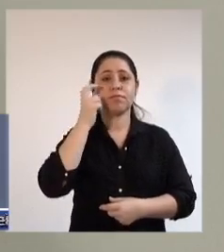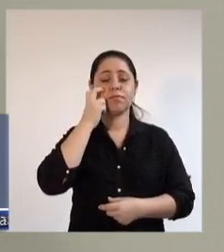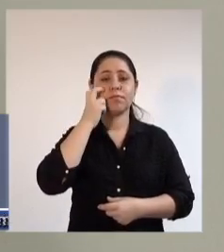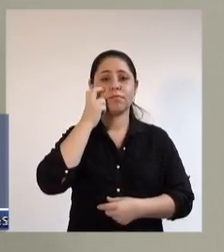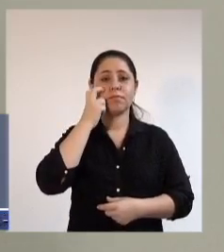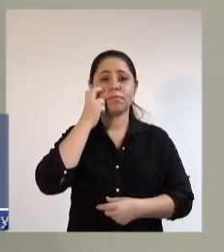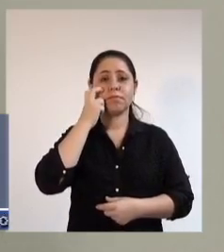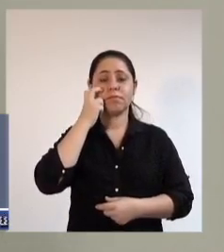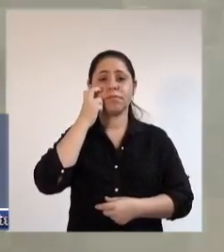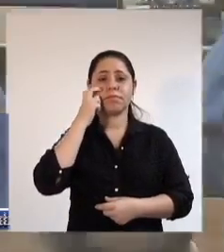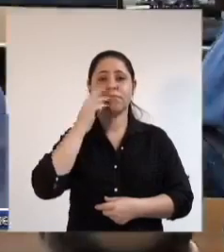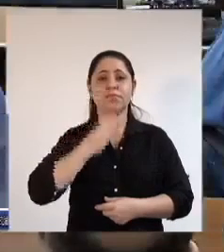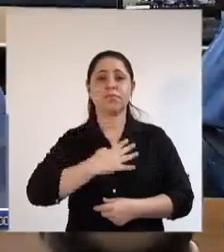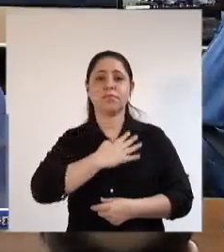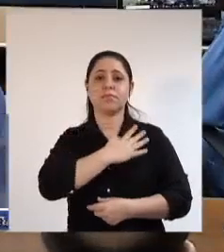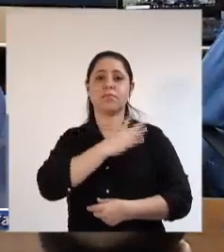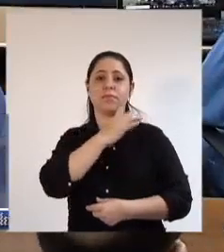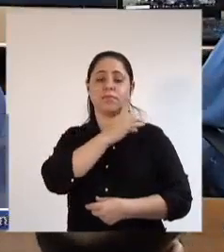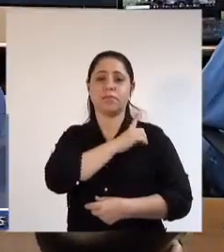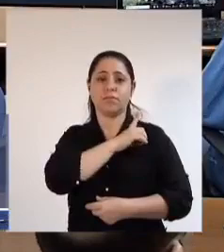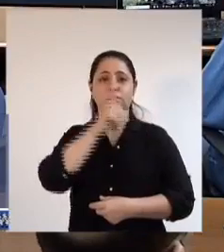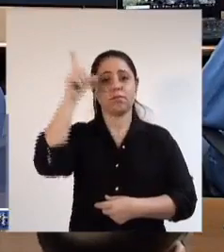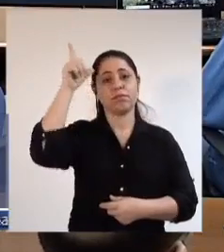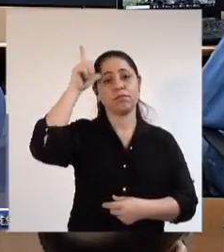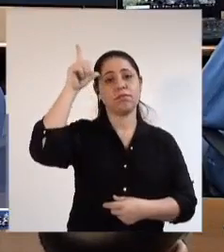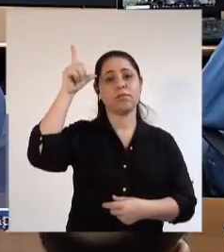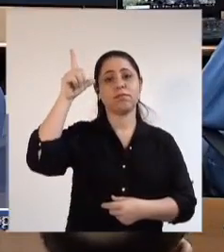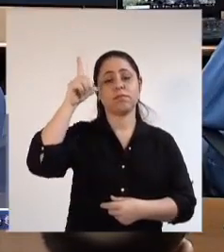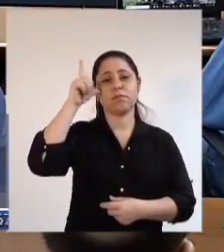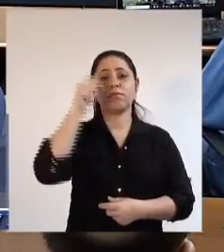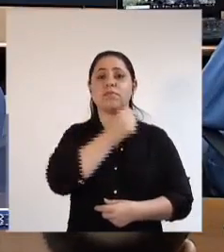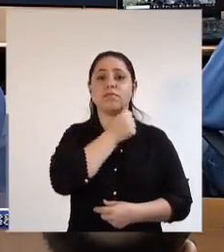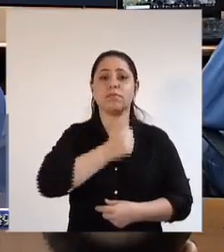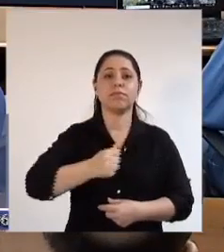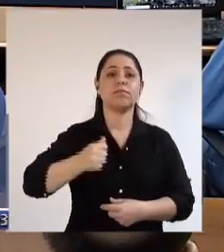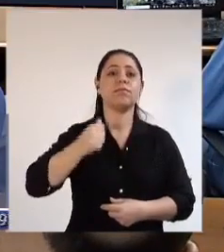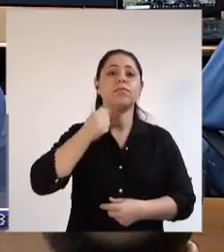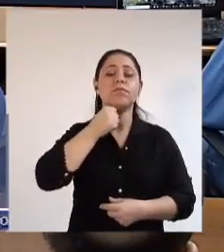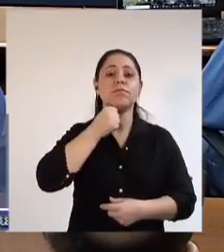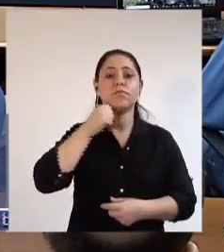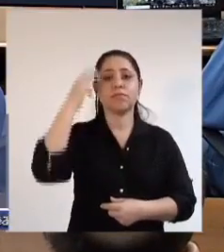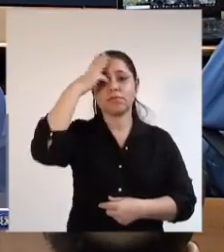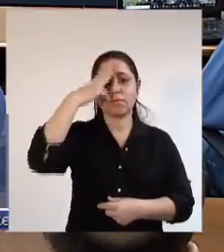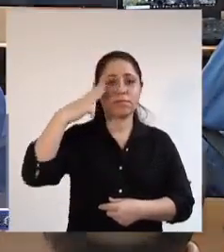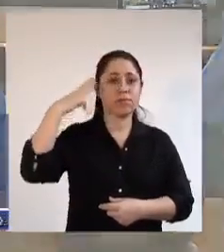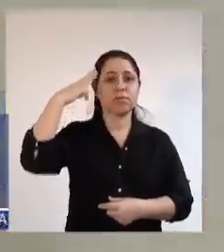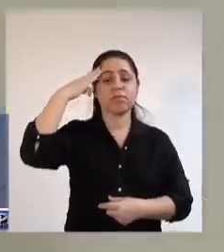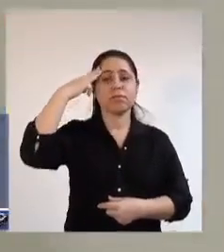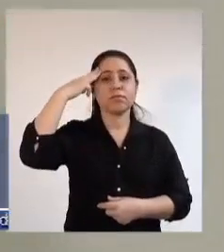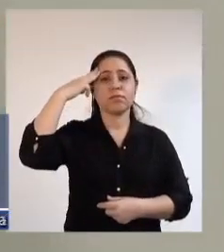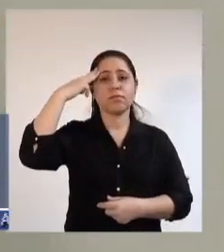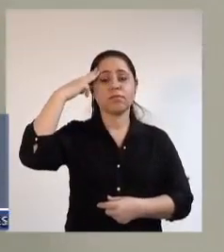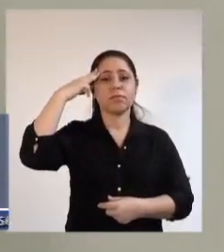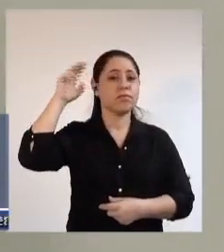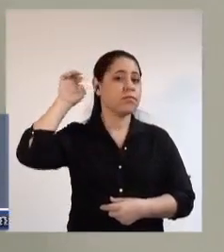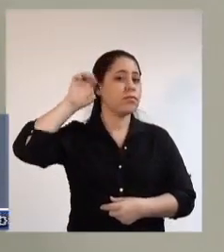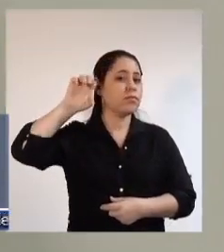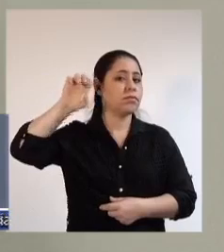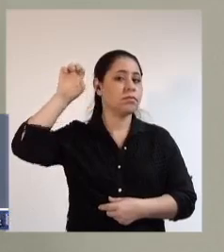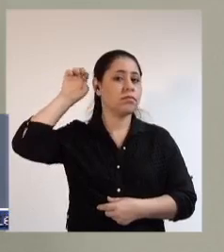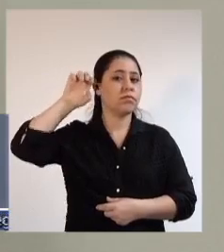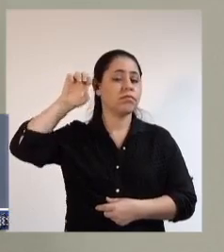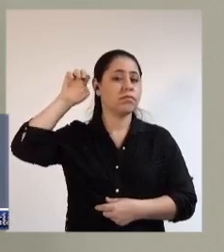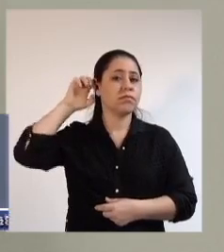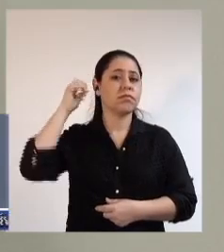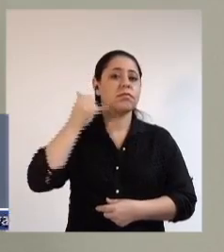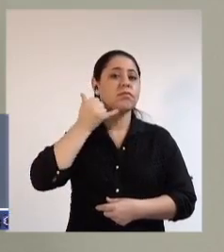coronel david lídio lopes antónio vaz evander vendramini eduardo rocha